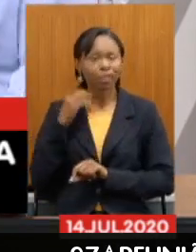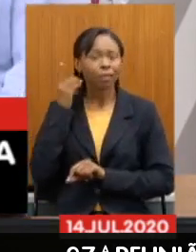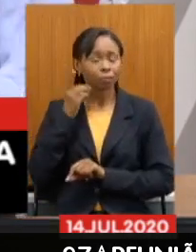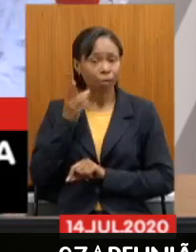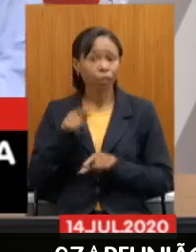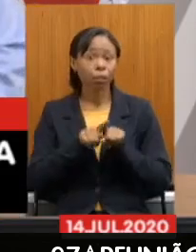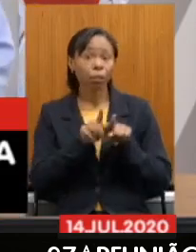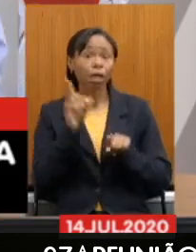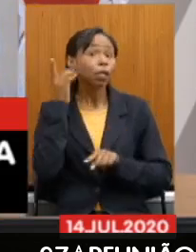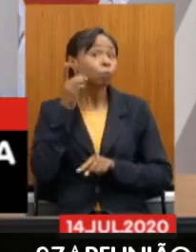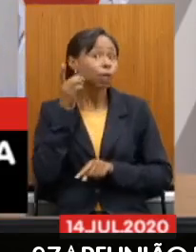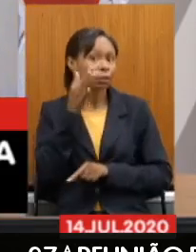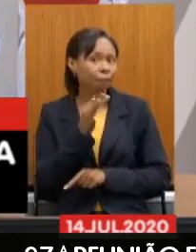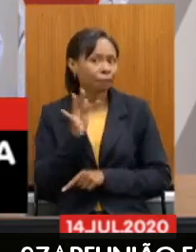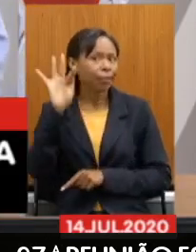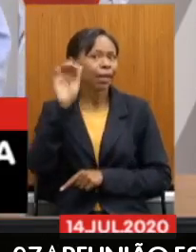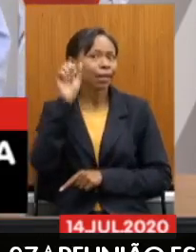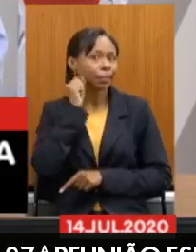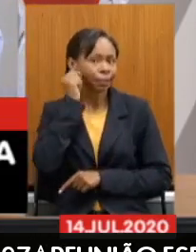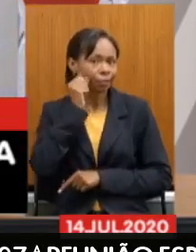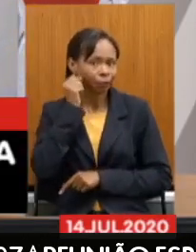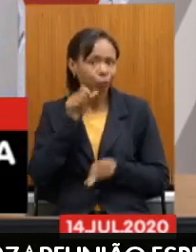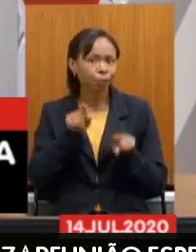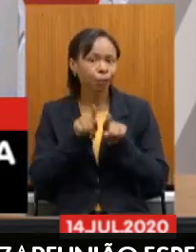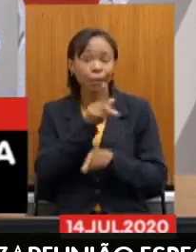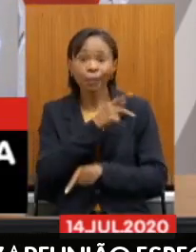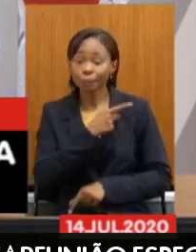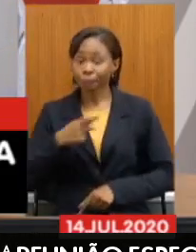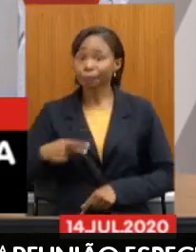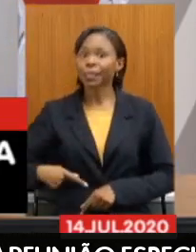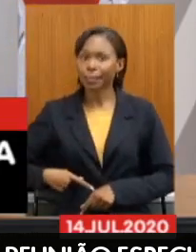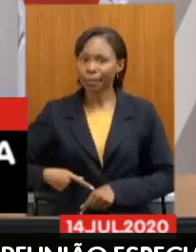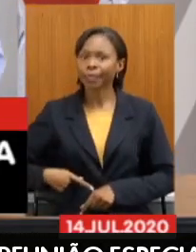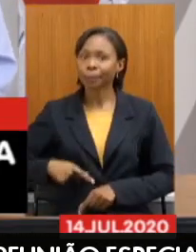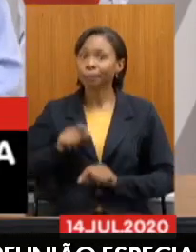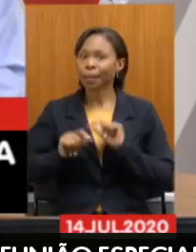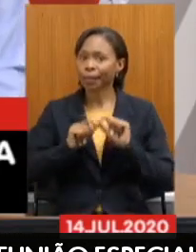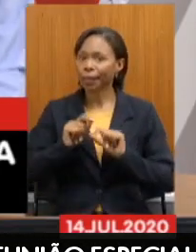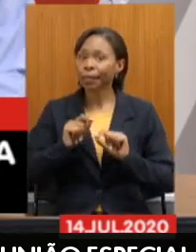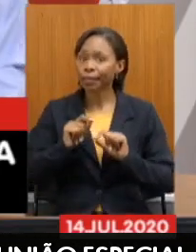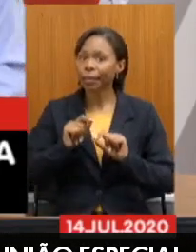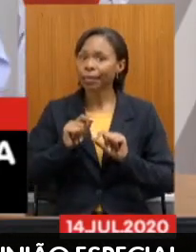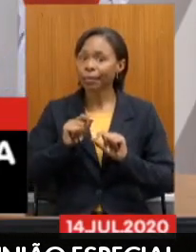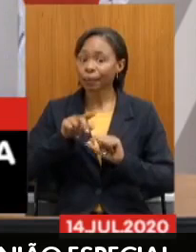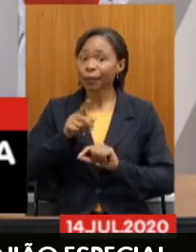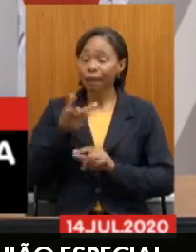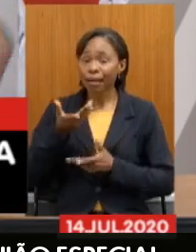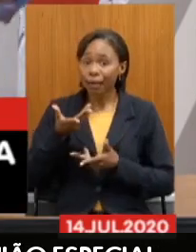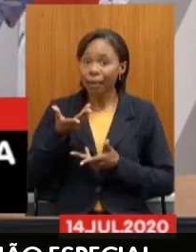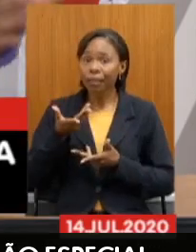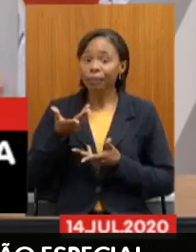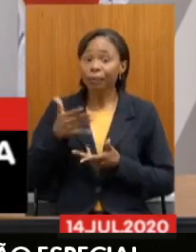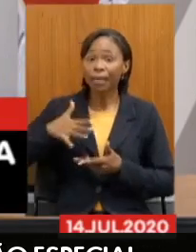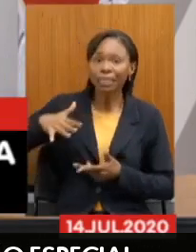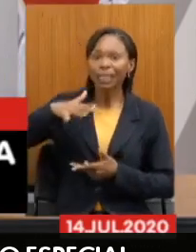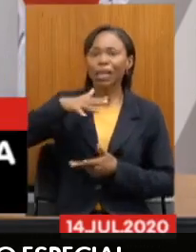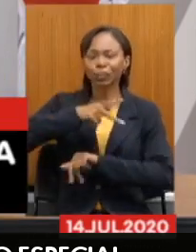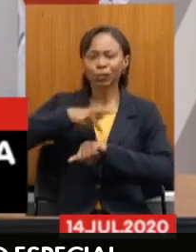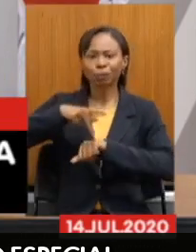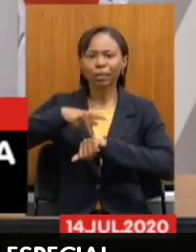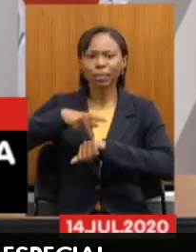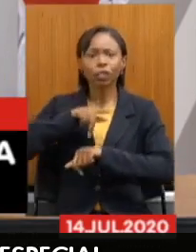deputados federais, senadores e presidente para governar o país e vocês para bem fazer as